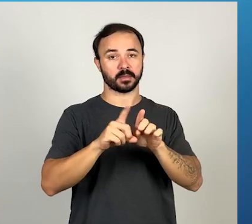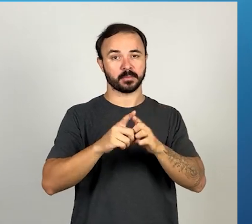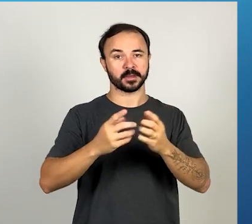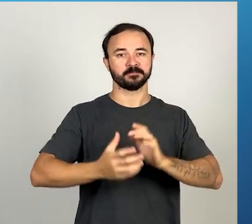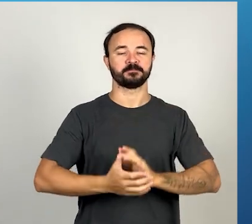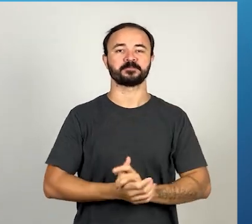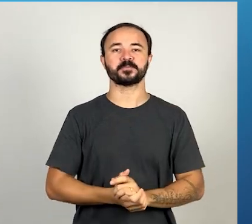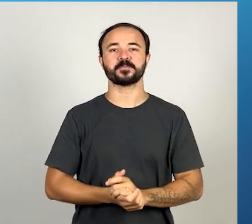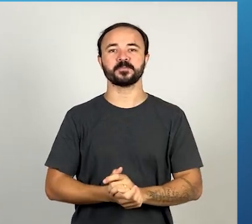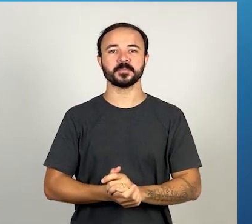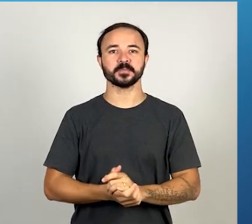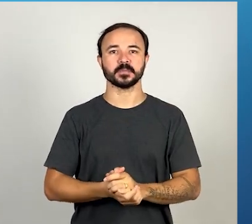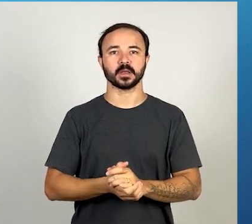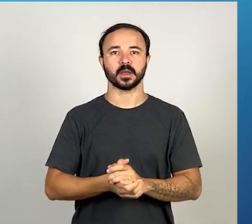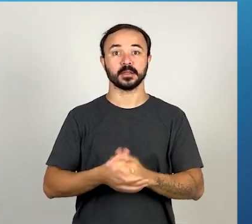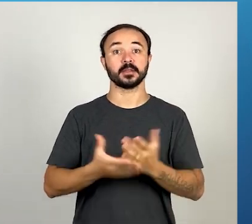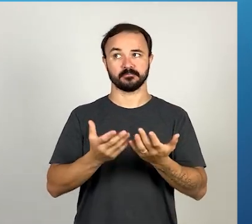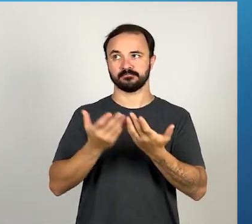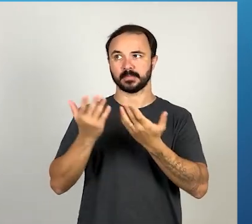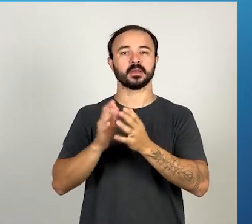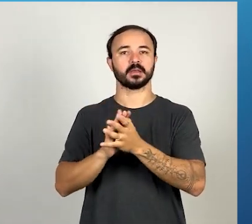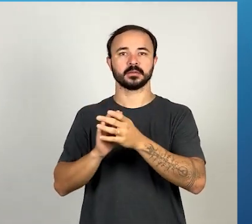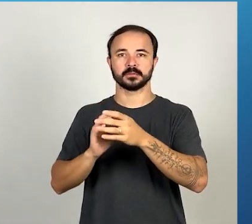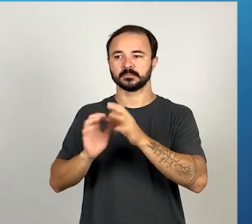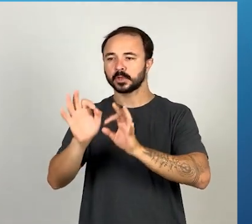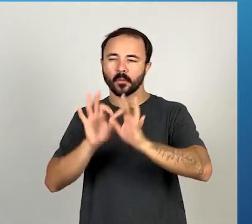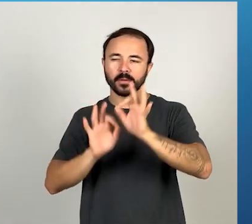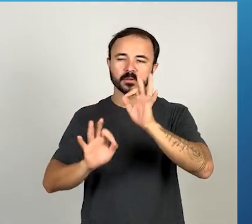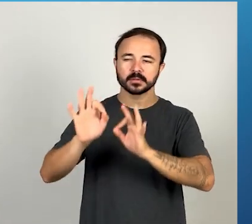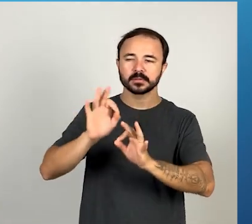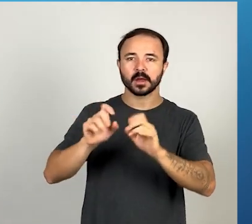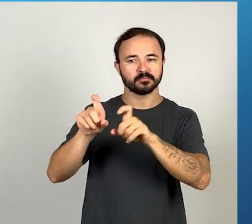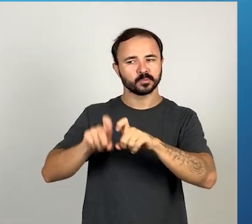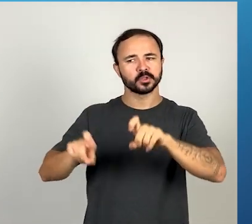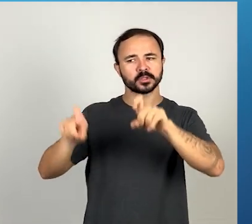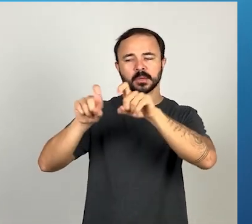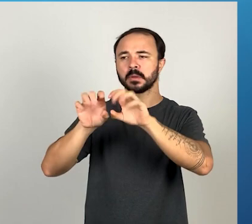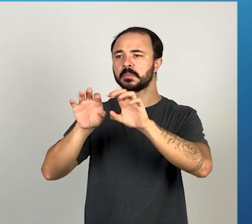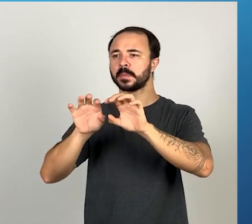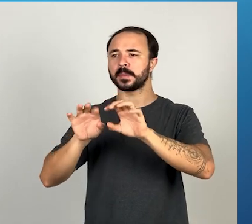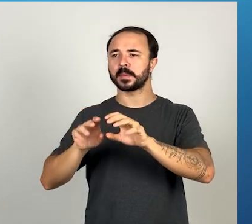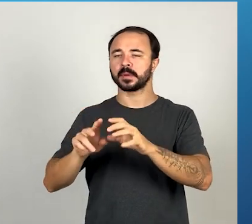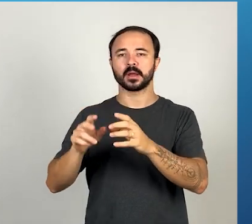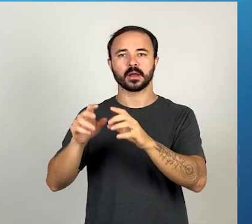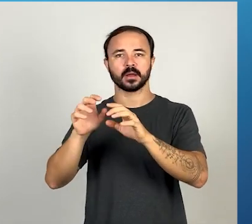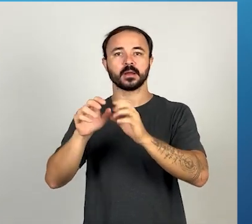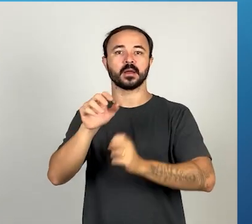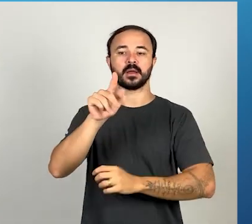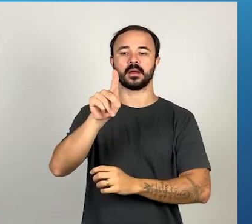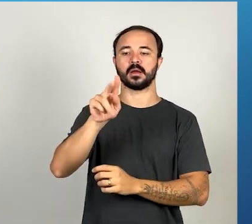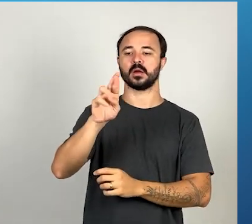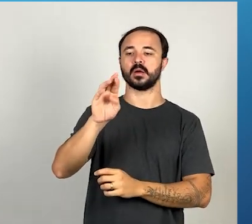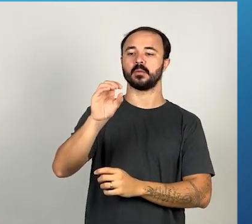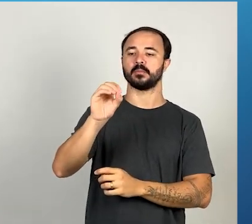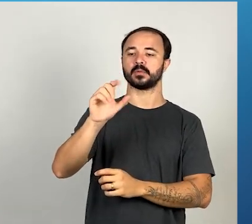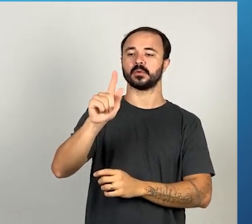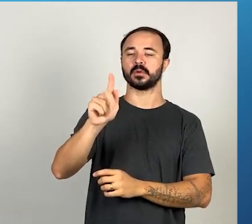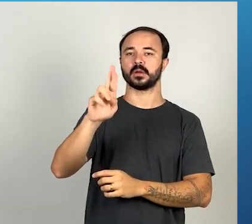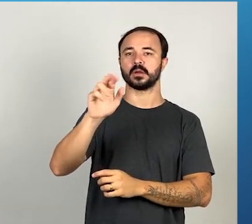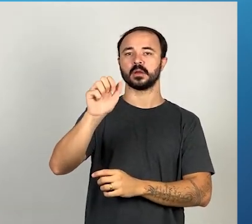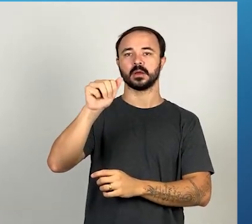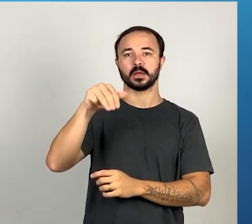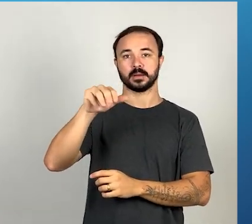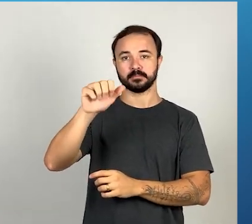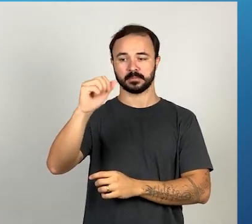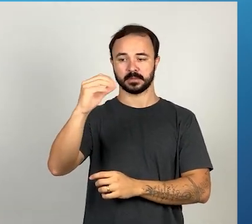Então, a programação é a alma de todo processador. É com ela que vamos conseguir controlar, que vamos conseguir